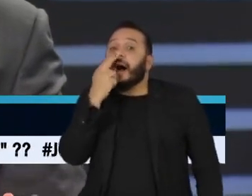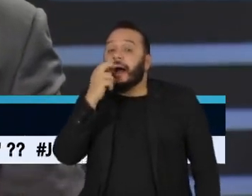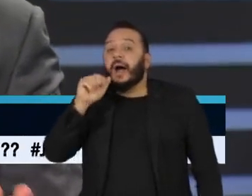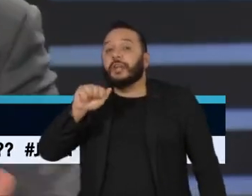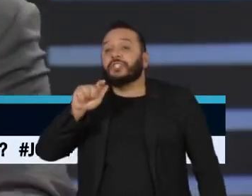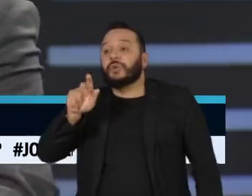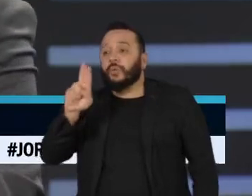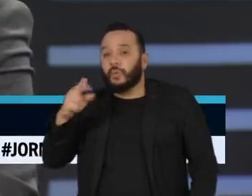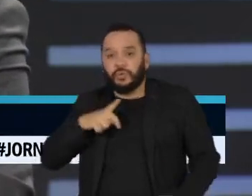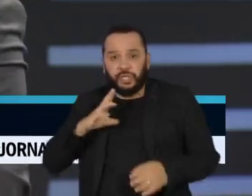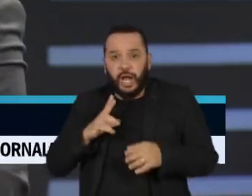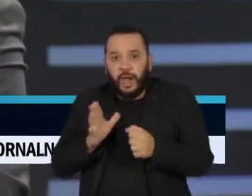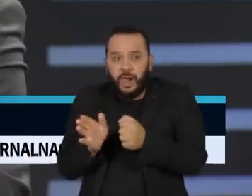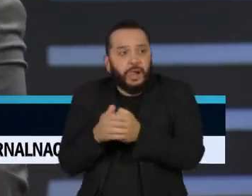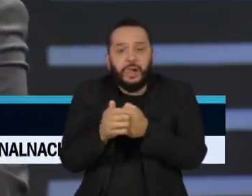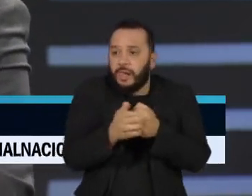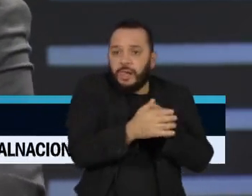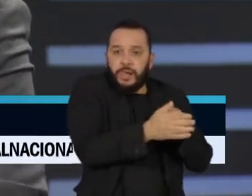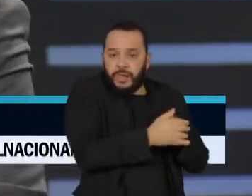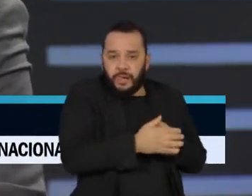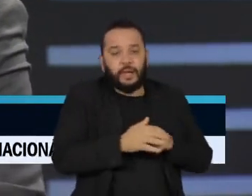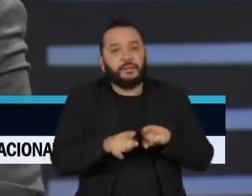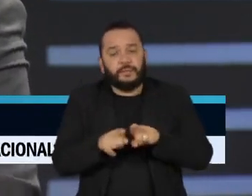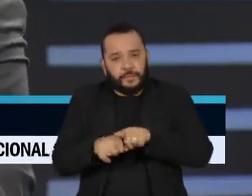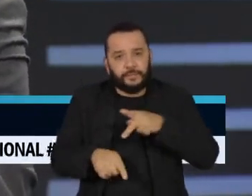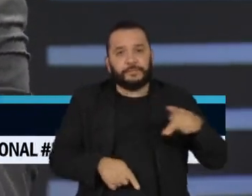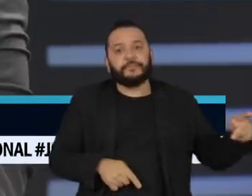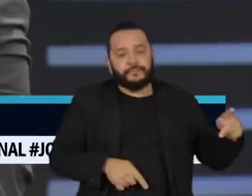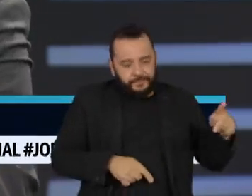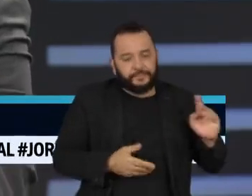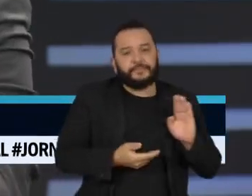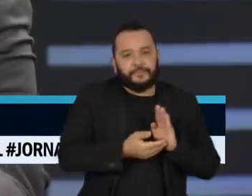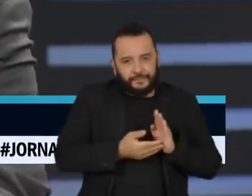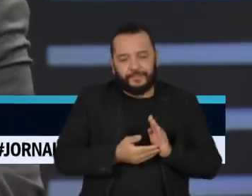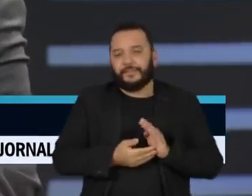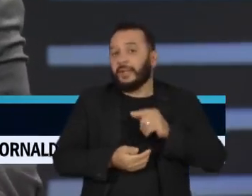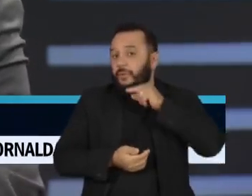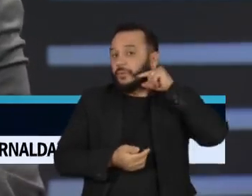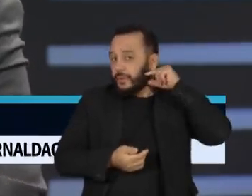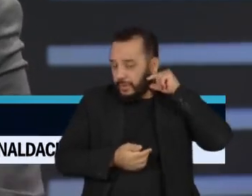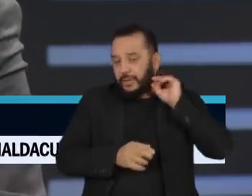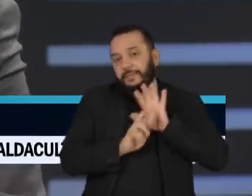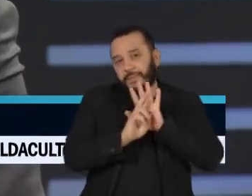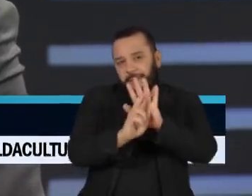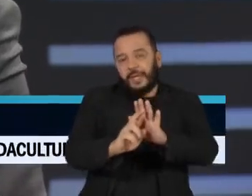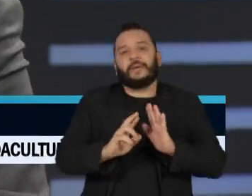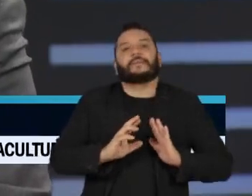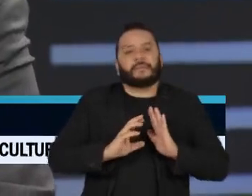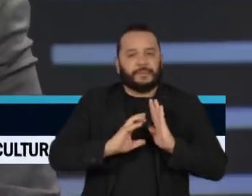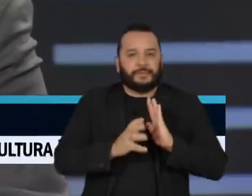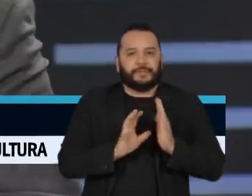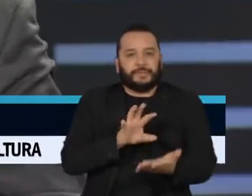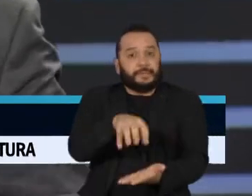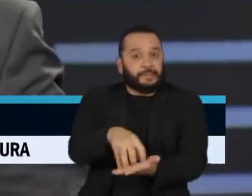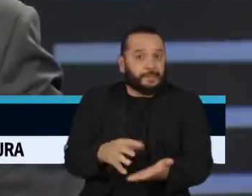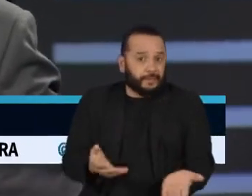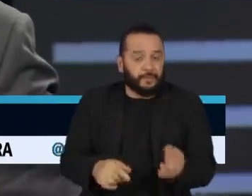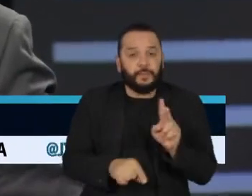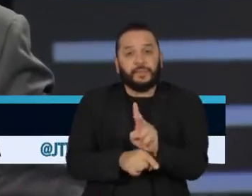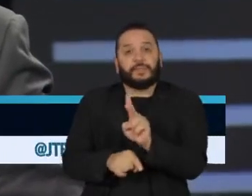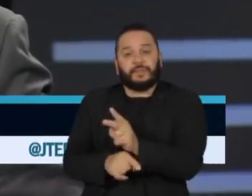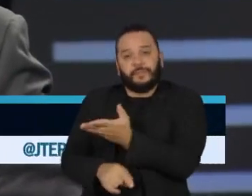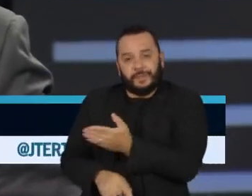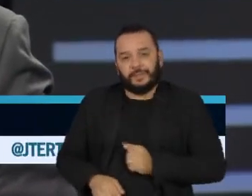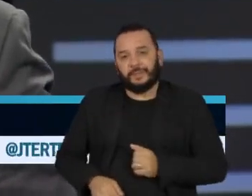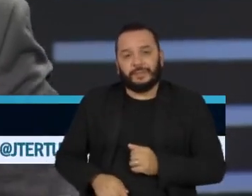atuou como fiel escudeiro dele e também pelo presidente da Câmara que também representar o centrão na proteção dele agora sim